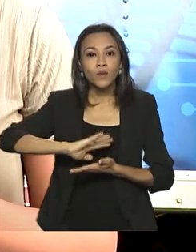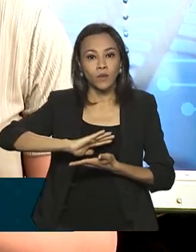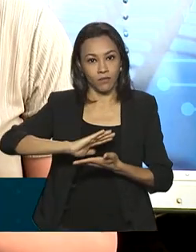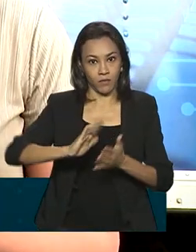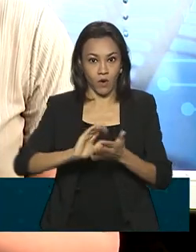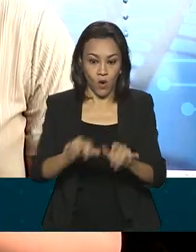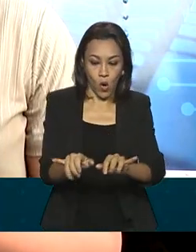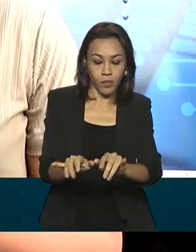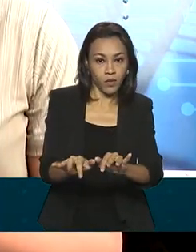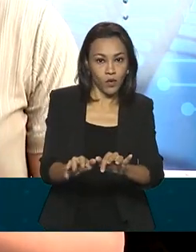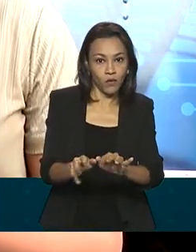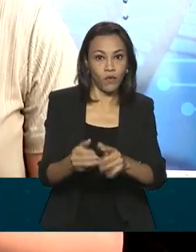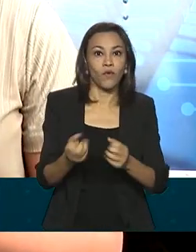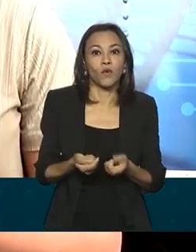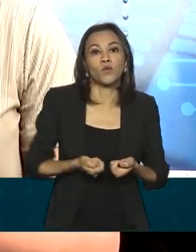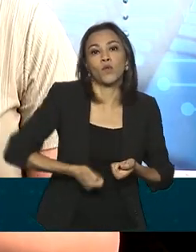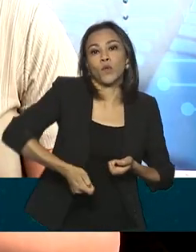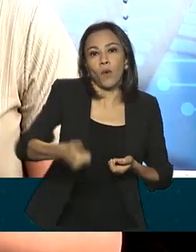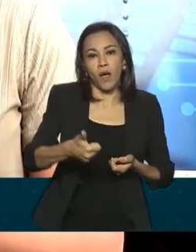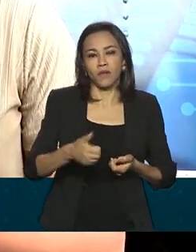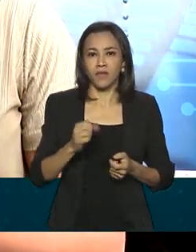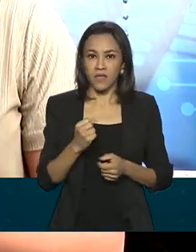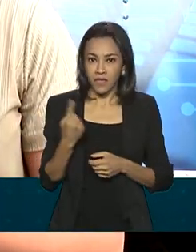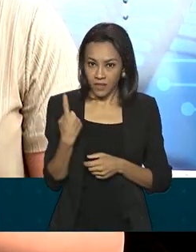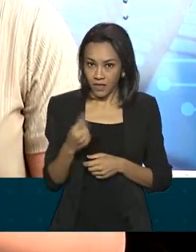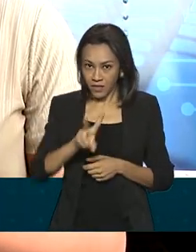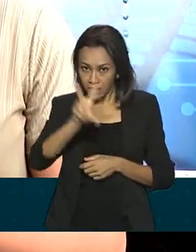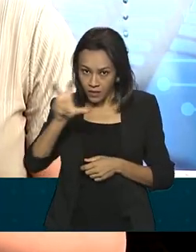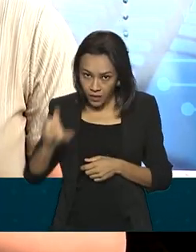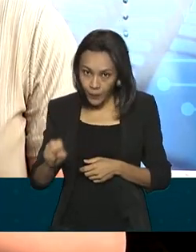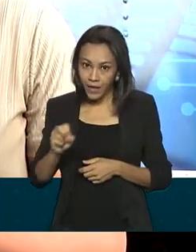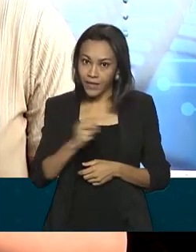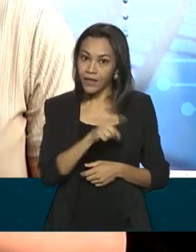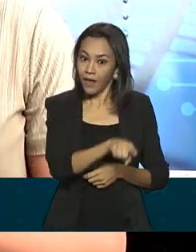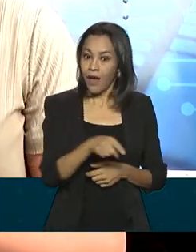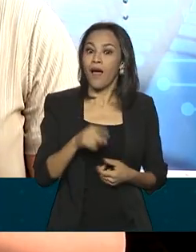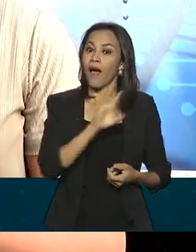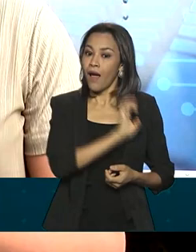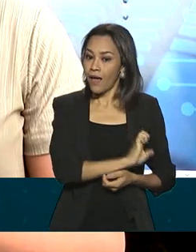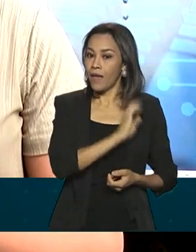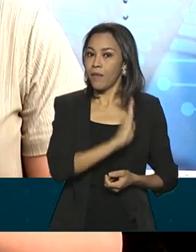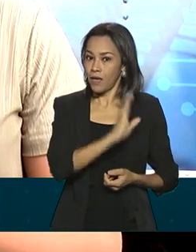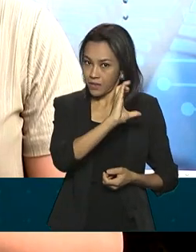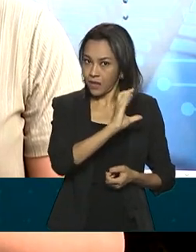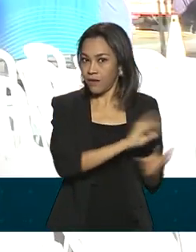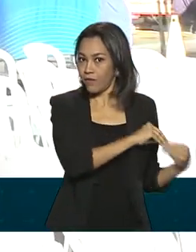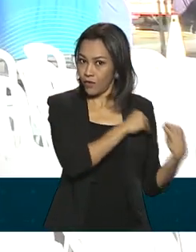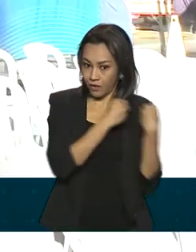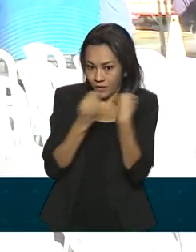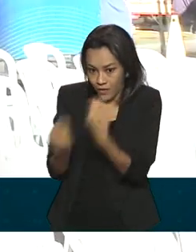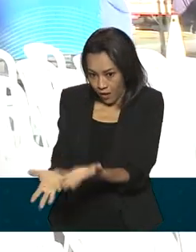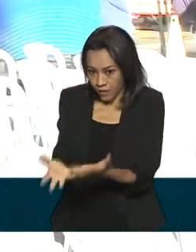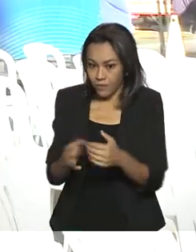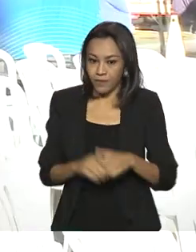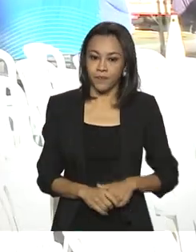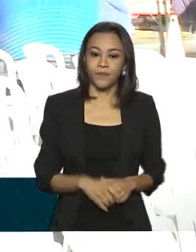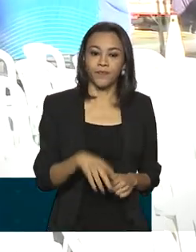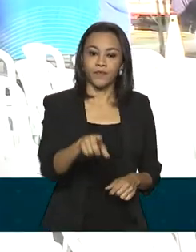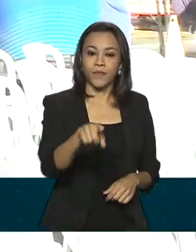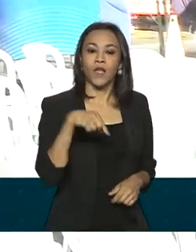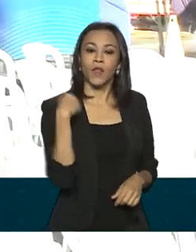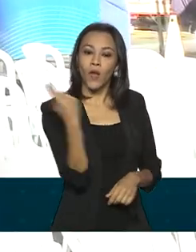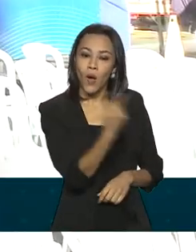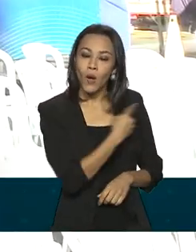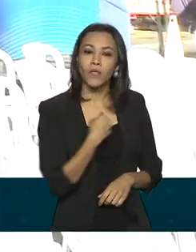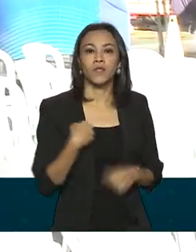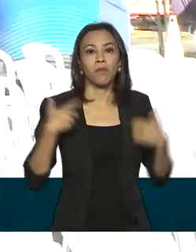população. Desse total, 150 foram cedidos pela EBC, a Empresa Brasil de Comunicação. A gente está fazendo parte de todos